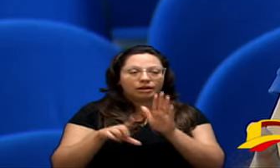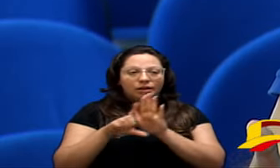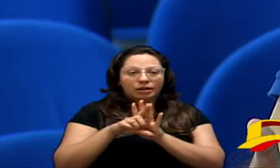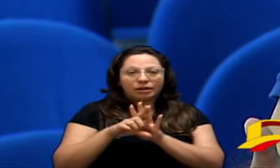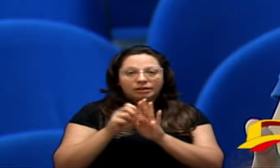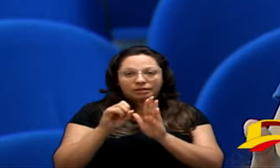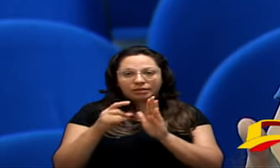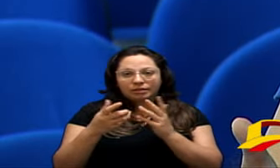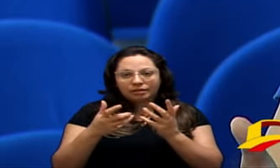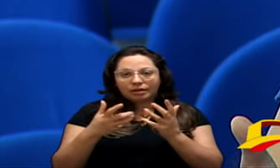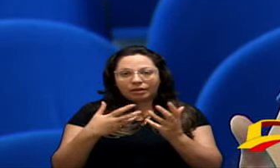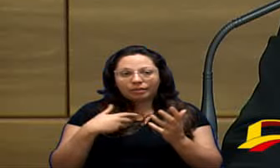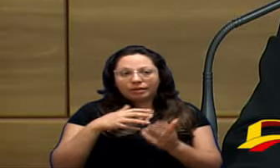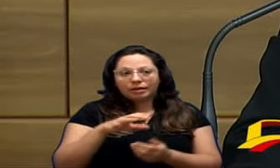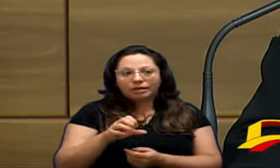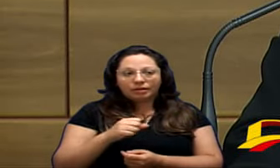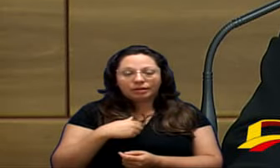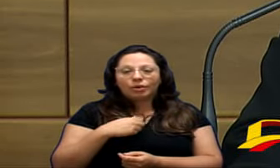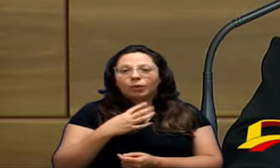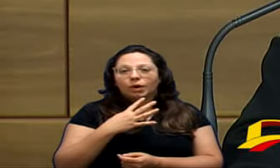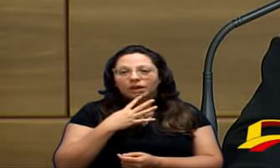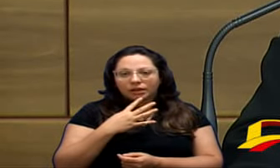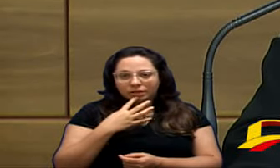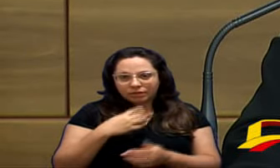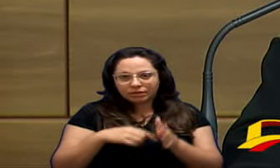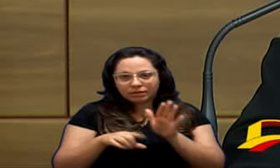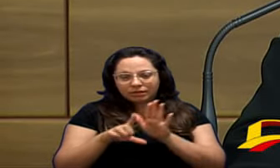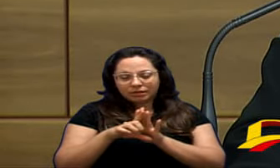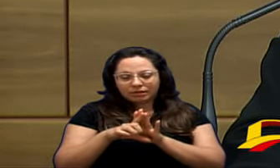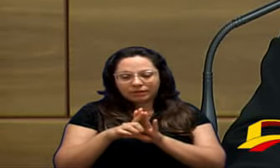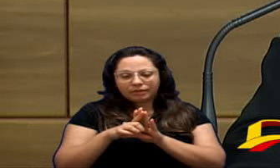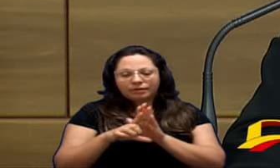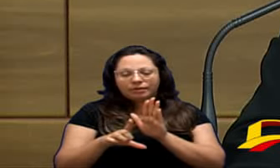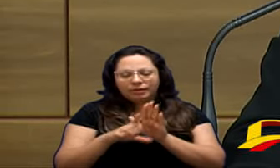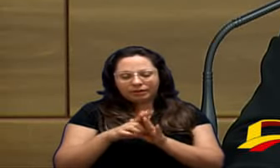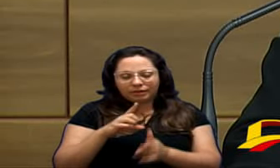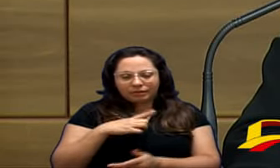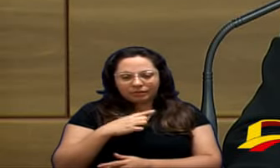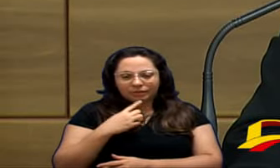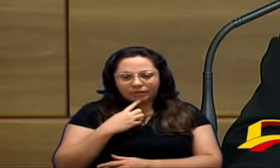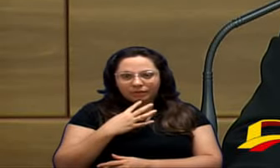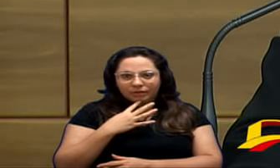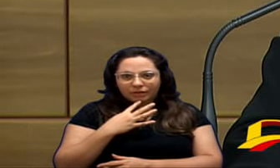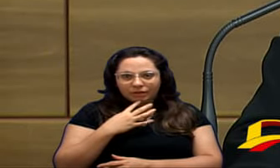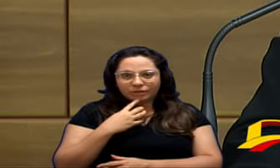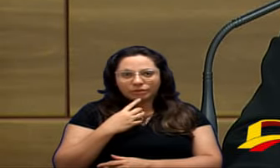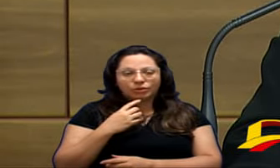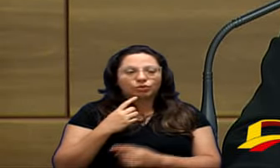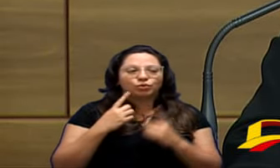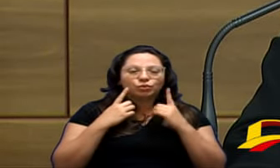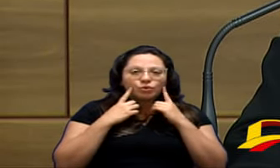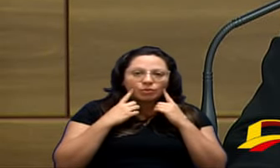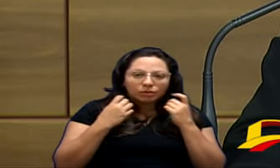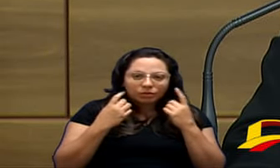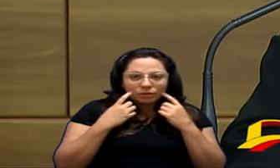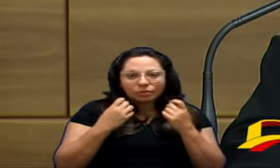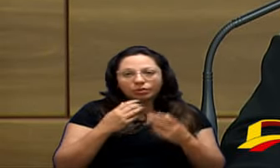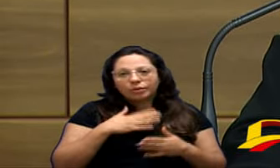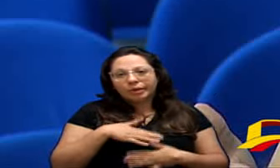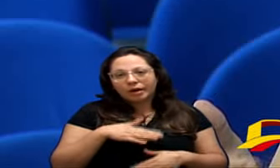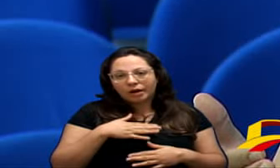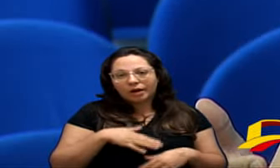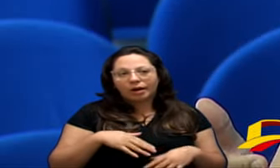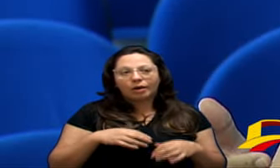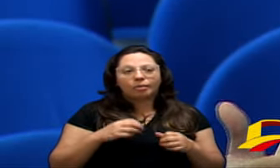pega o texto aqui dificuldade com lei eu tenho conhecimento eu tô dizendo que não não perturbação de Sossego não está na que a secretaria do